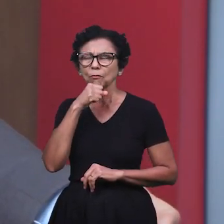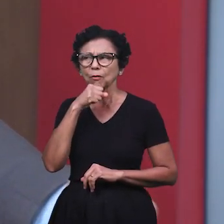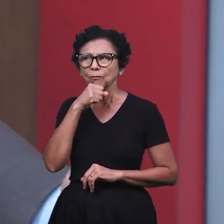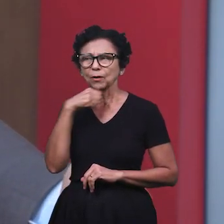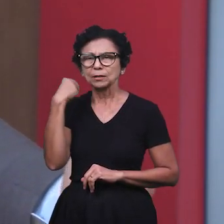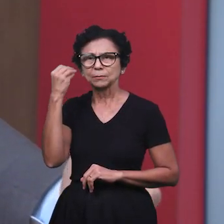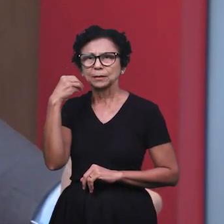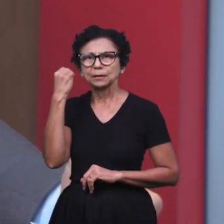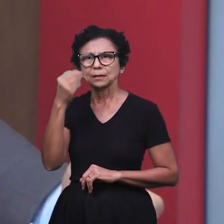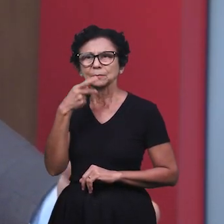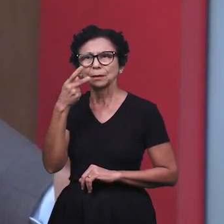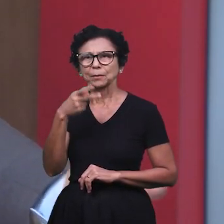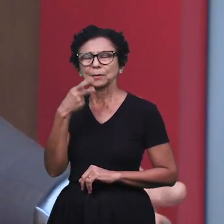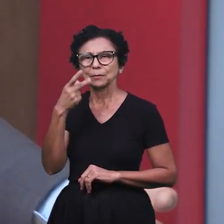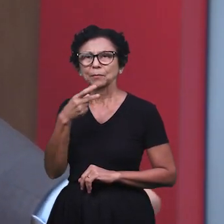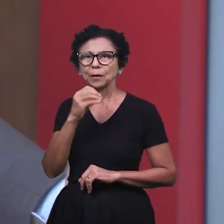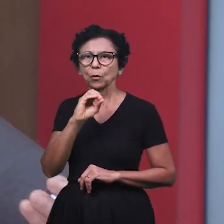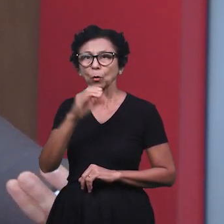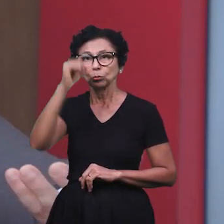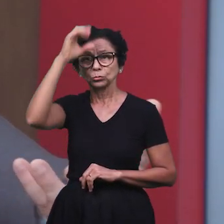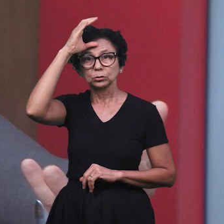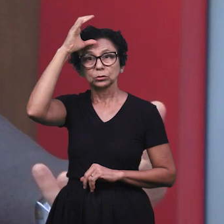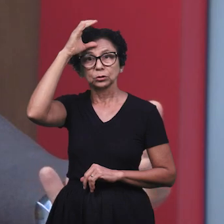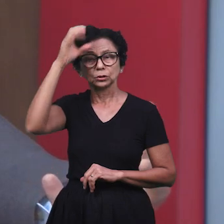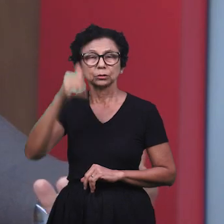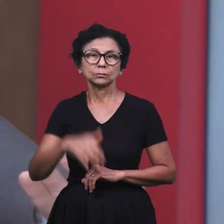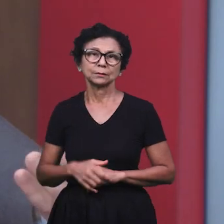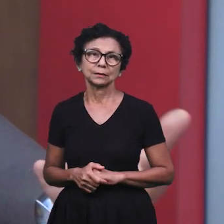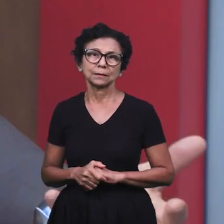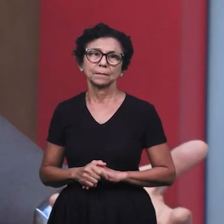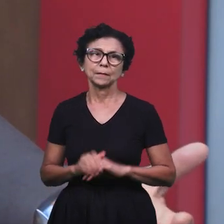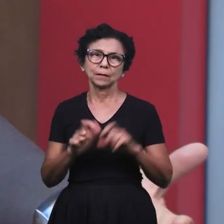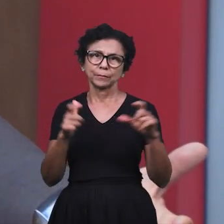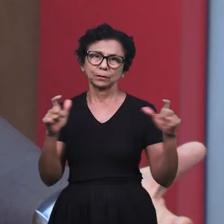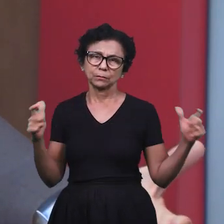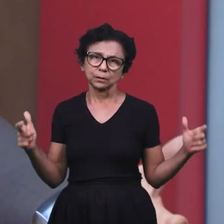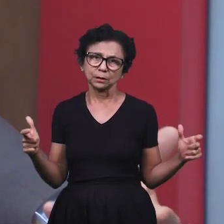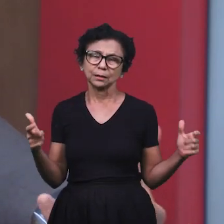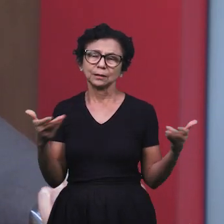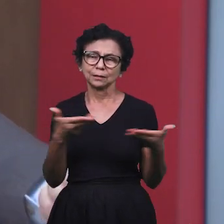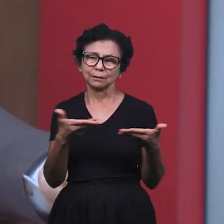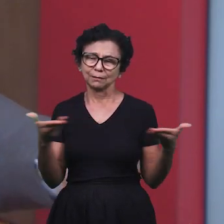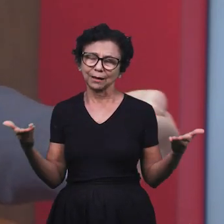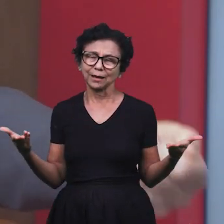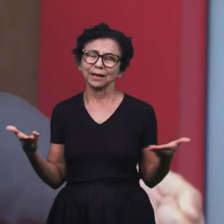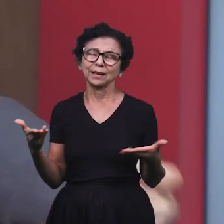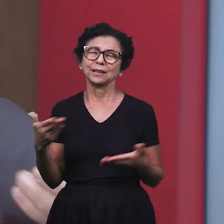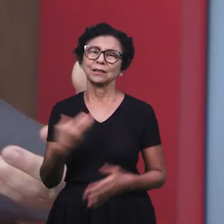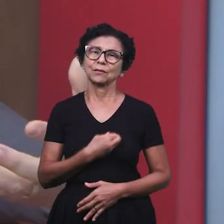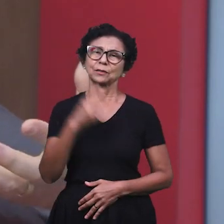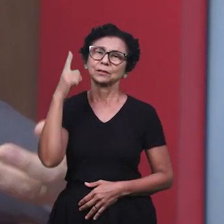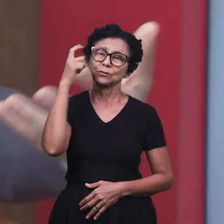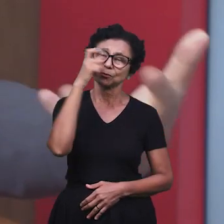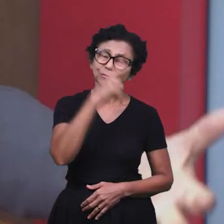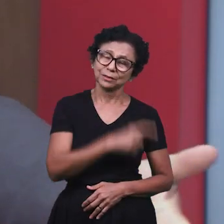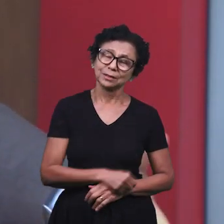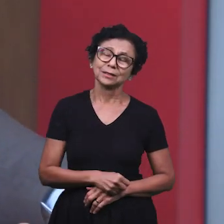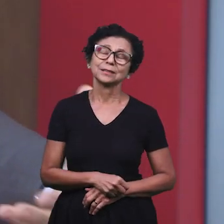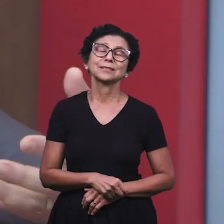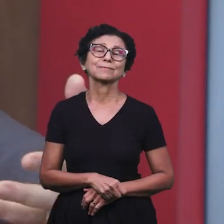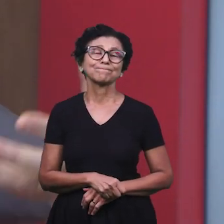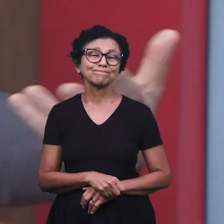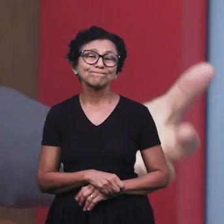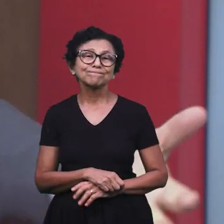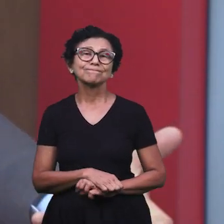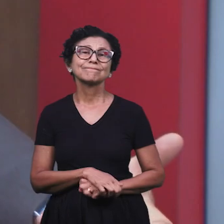experiências. A maioria teve uma vida mais difícil, vamos dizer assim, para conseguir as coisas, para conquistar as